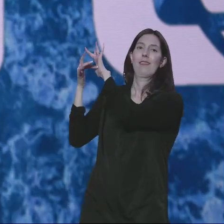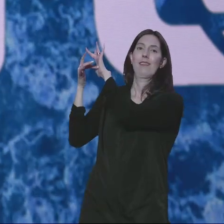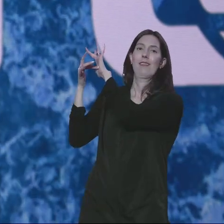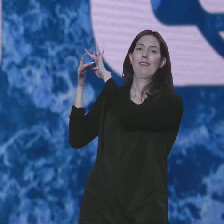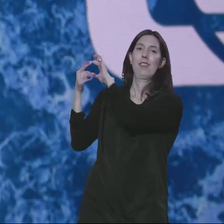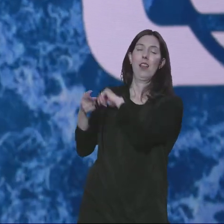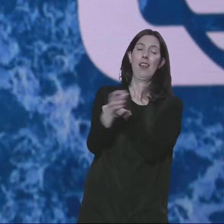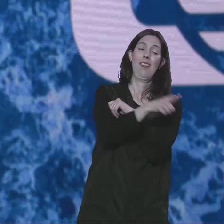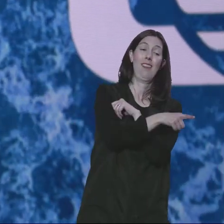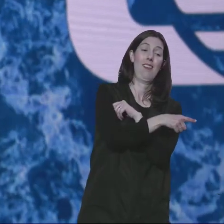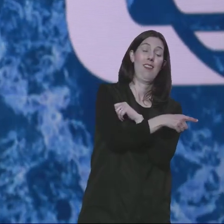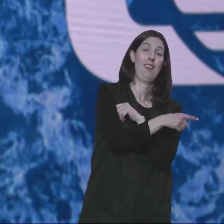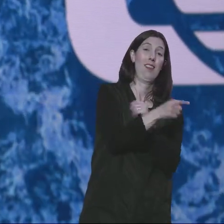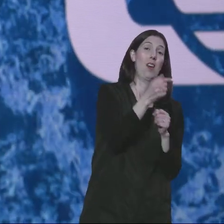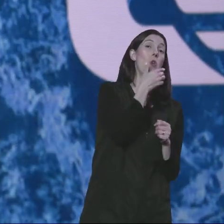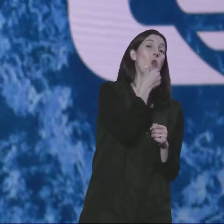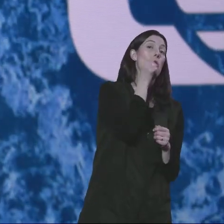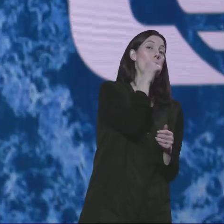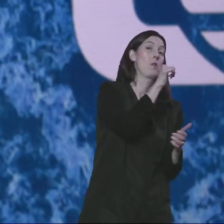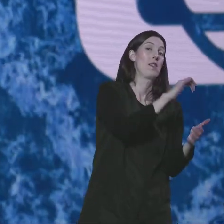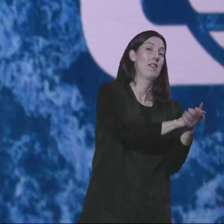a tragédia é o casal.